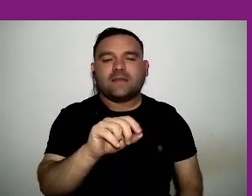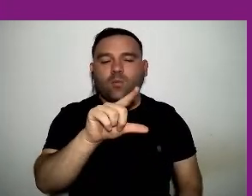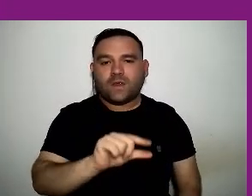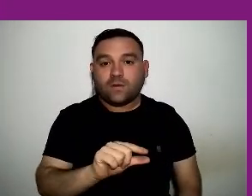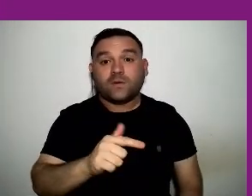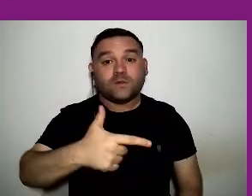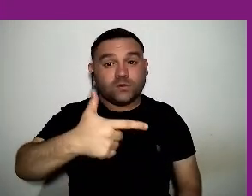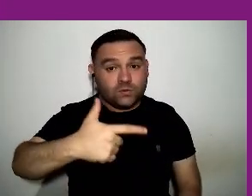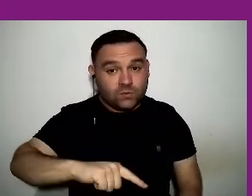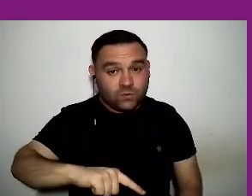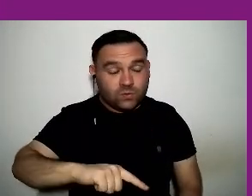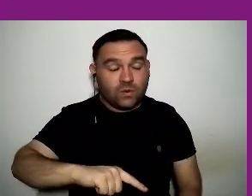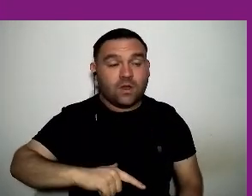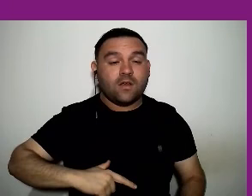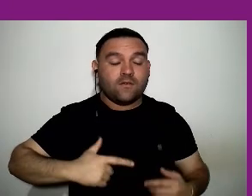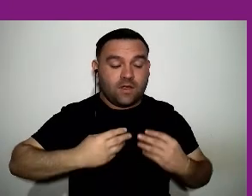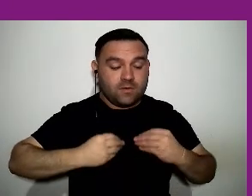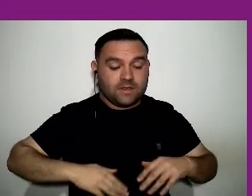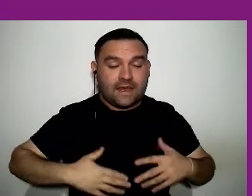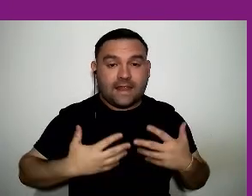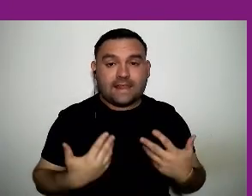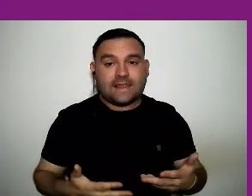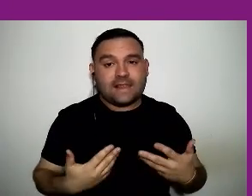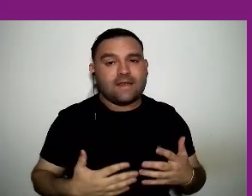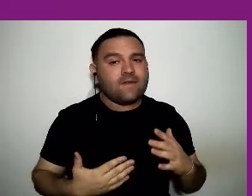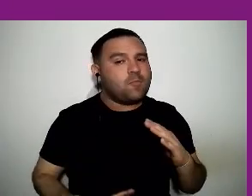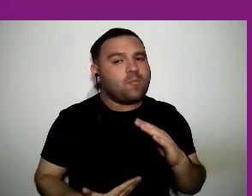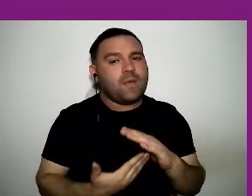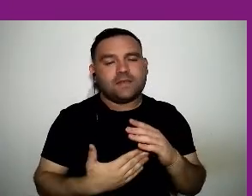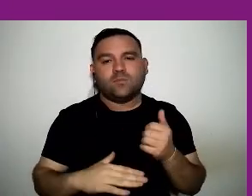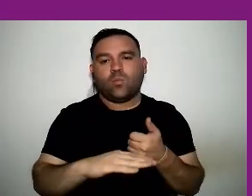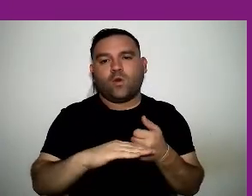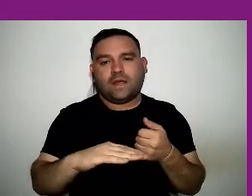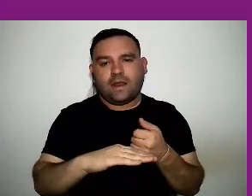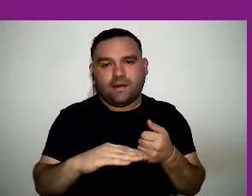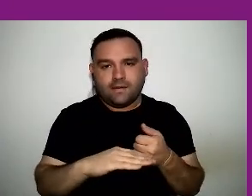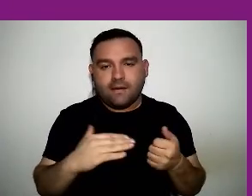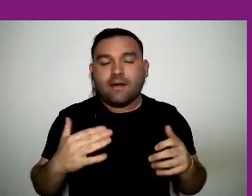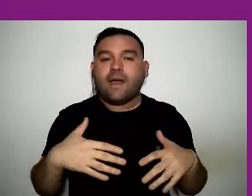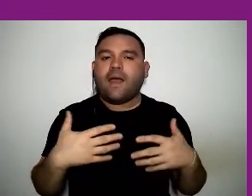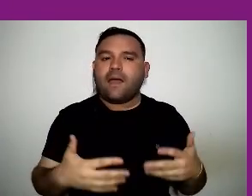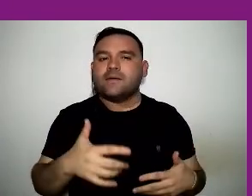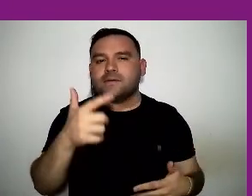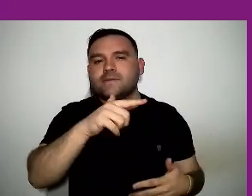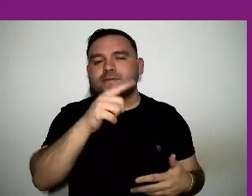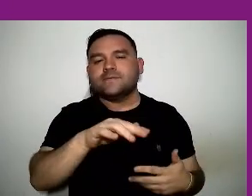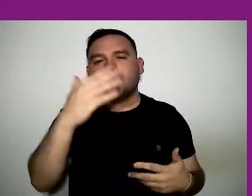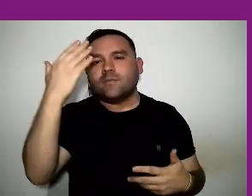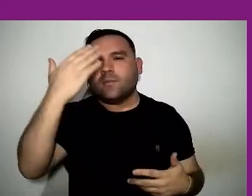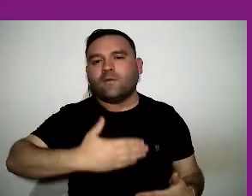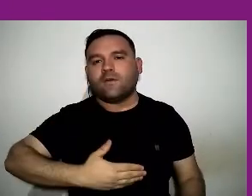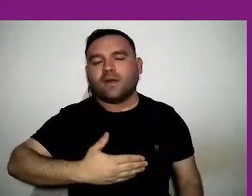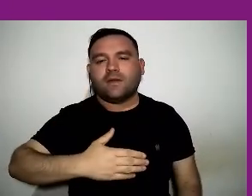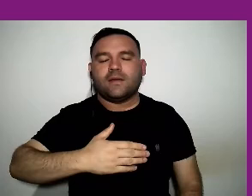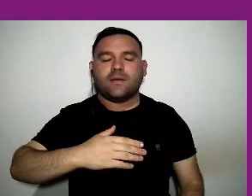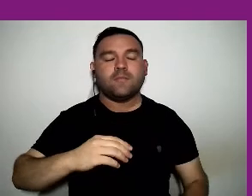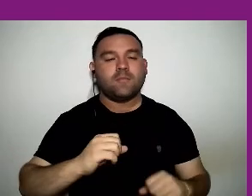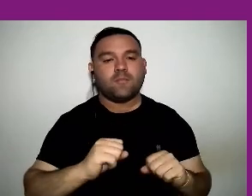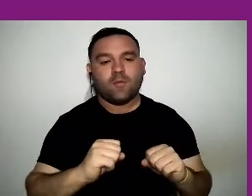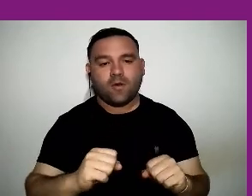de novo, lesão pulmonar leve, no máximo moderada. Aí sim nós conseguimos mostrar que pode ser um modo